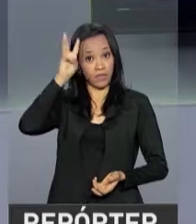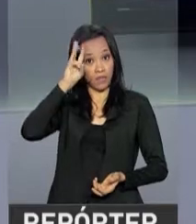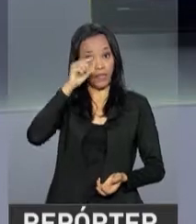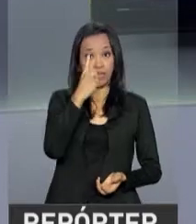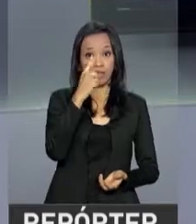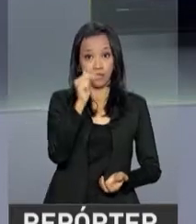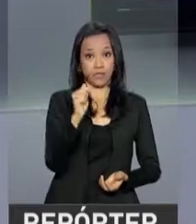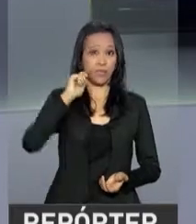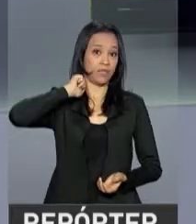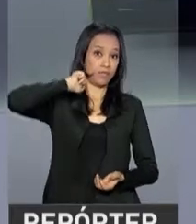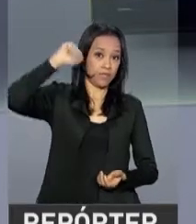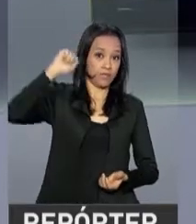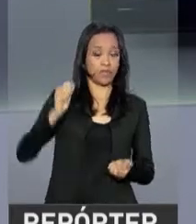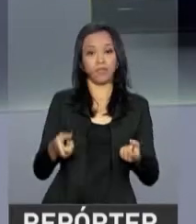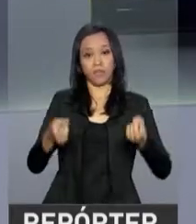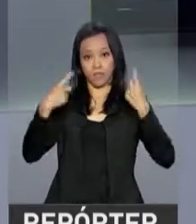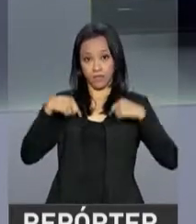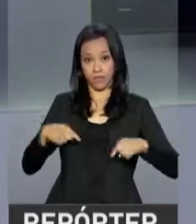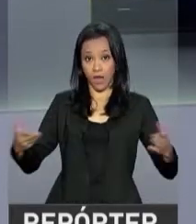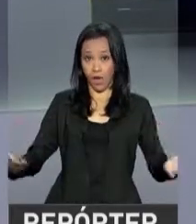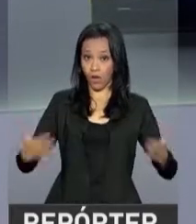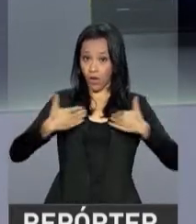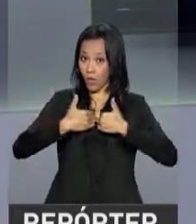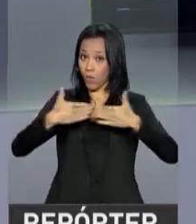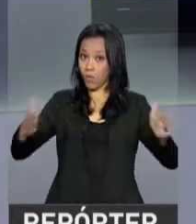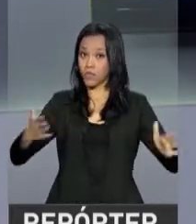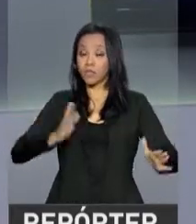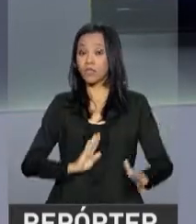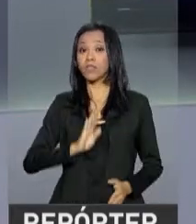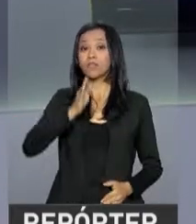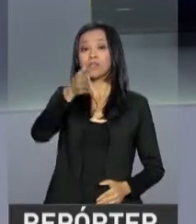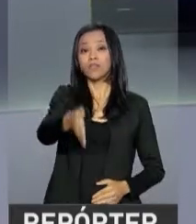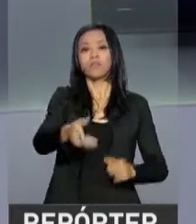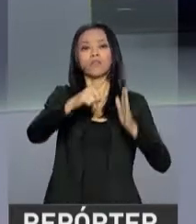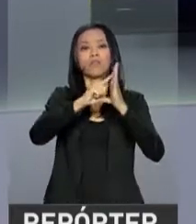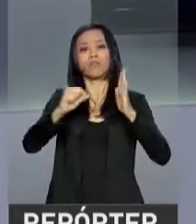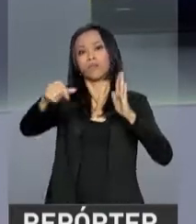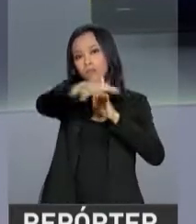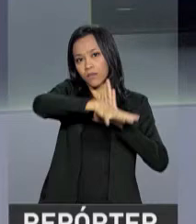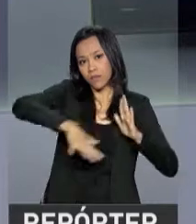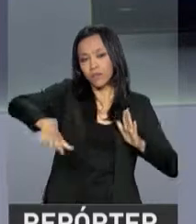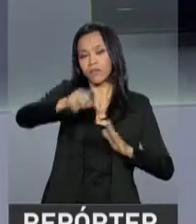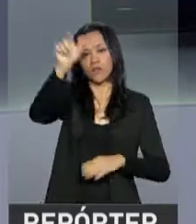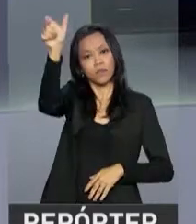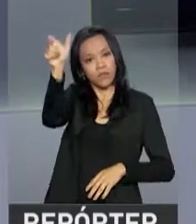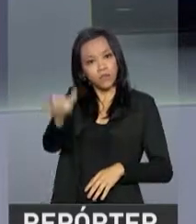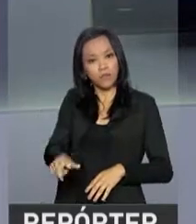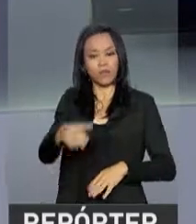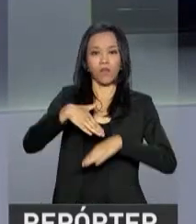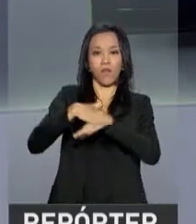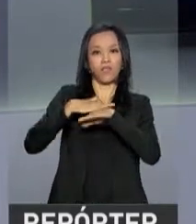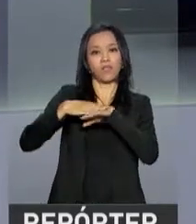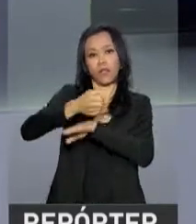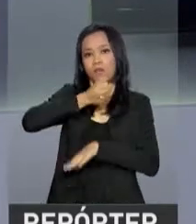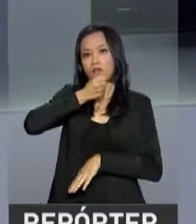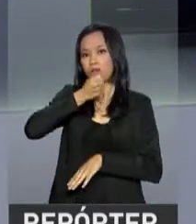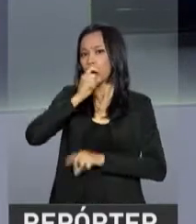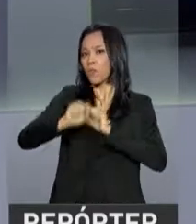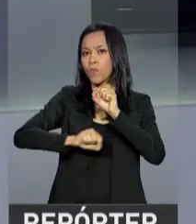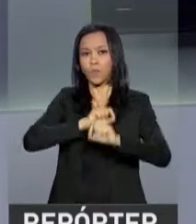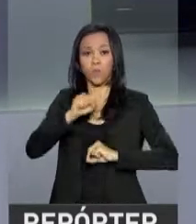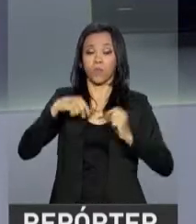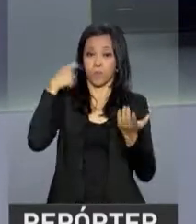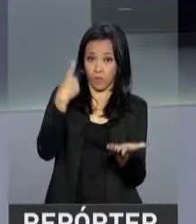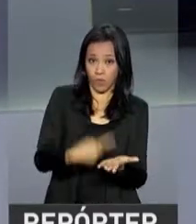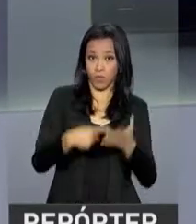17 de abril e nós abrimos o boletim do direto ao palácio do planalto para conversar ao vivo com repórter ney pereira sobre a agenda